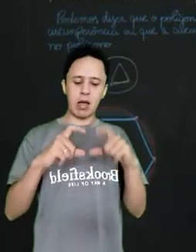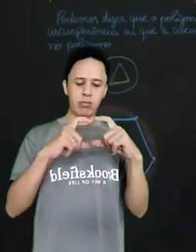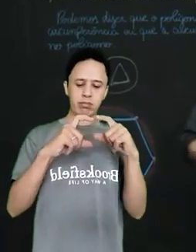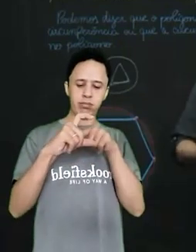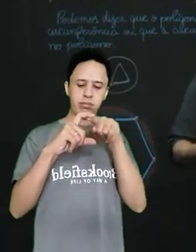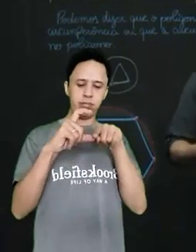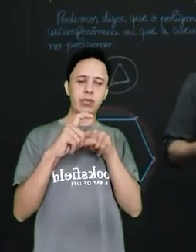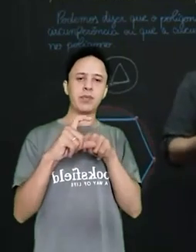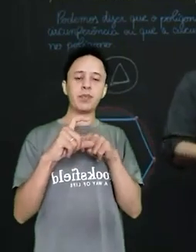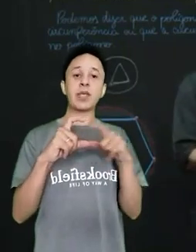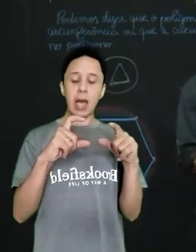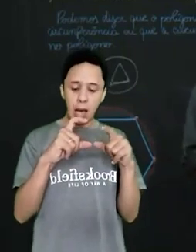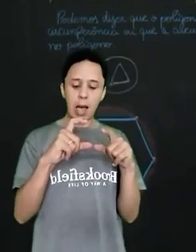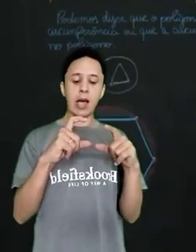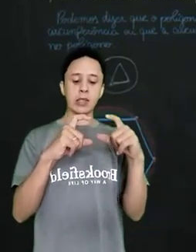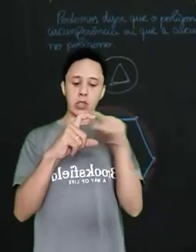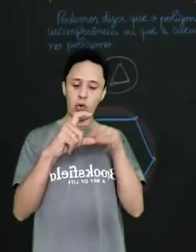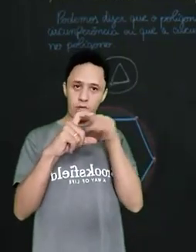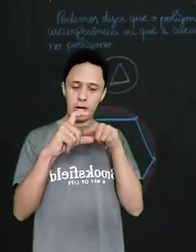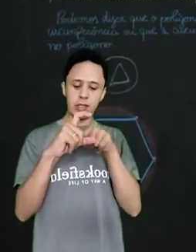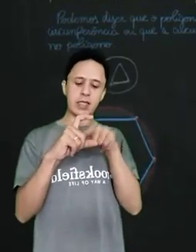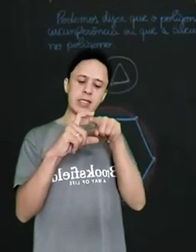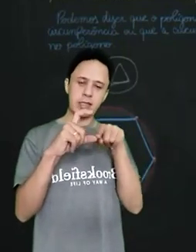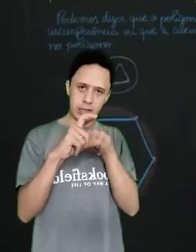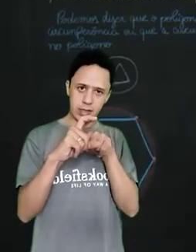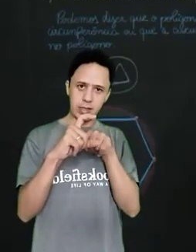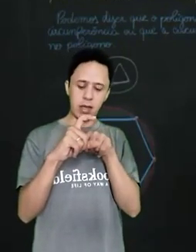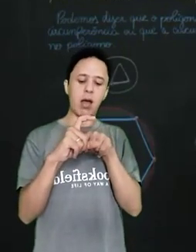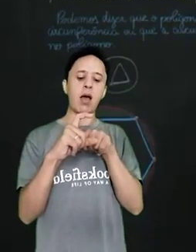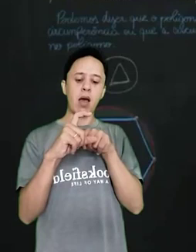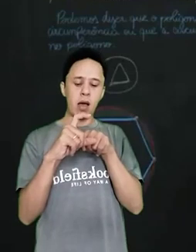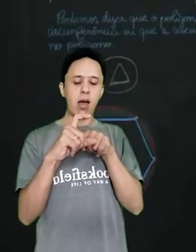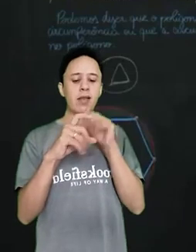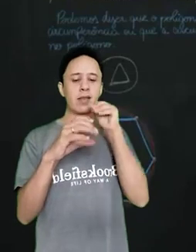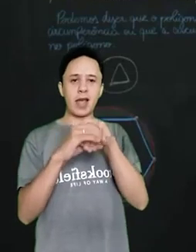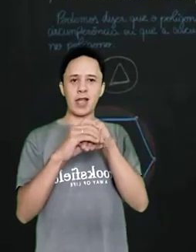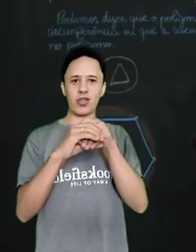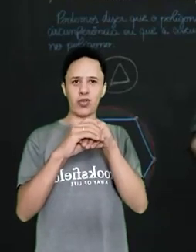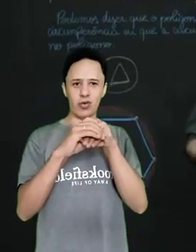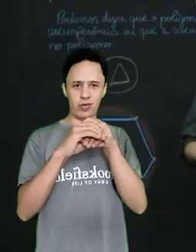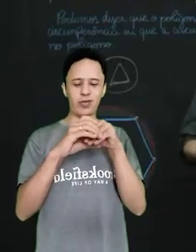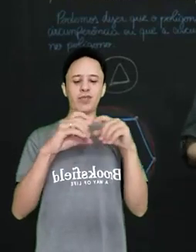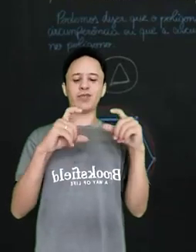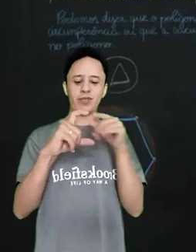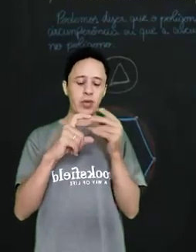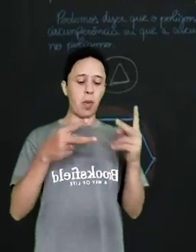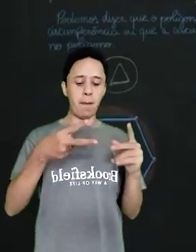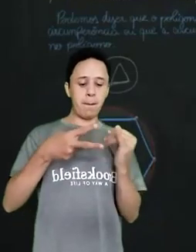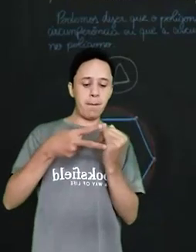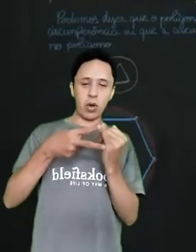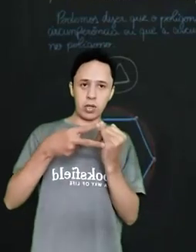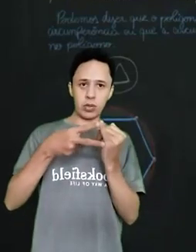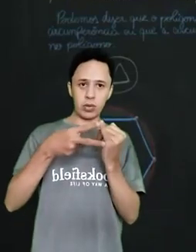a circunferência está inscrita, é porque a circunferência está dentro do polígono. Logicamente, obedecendo a